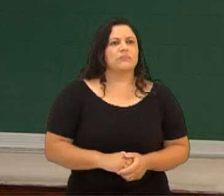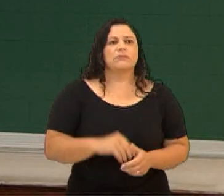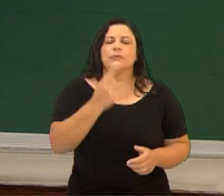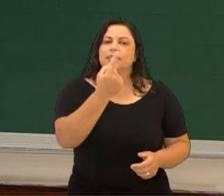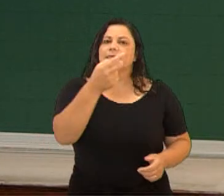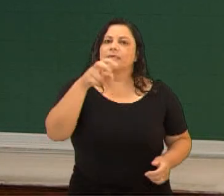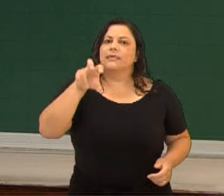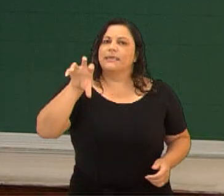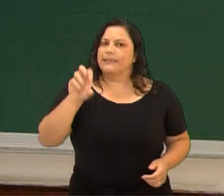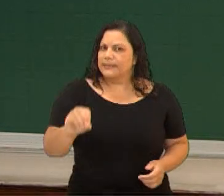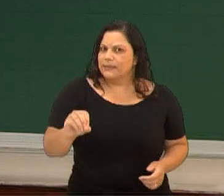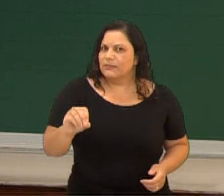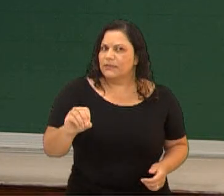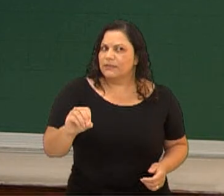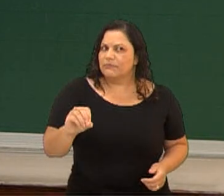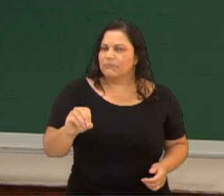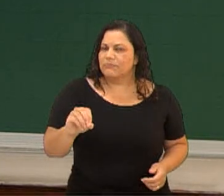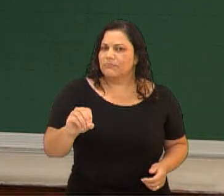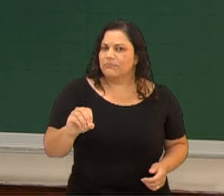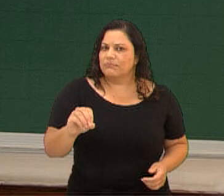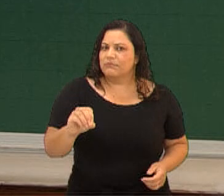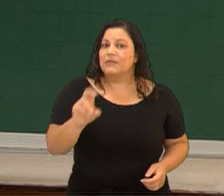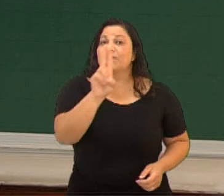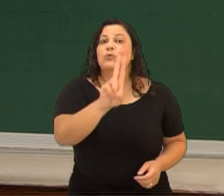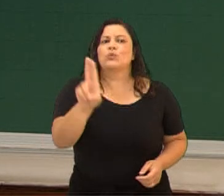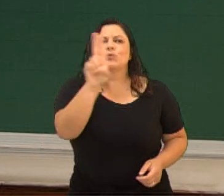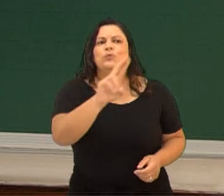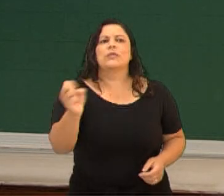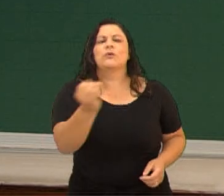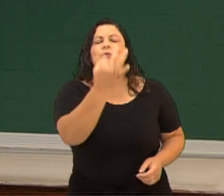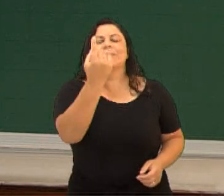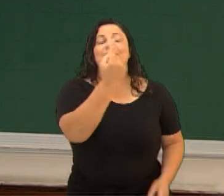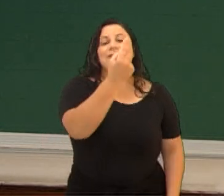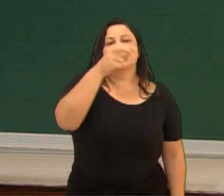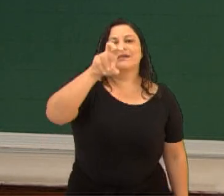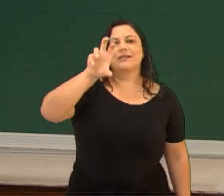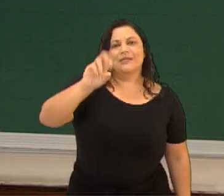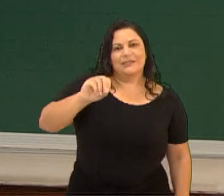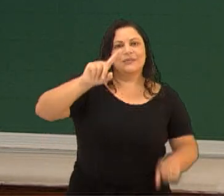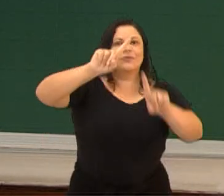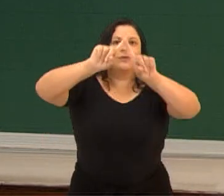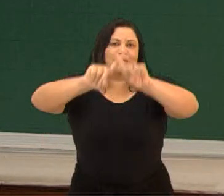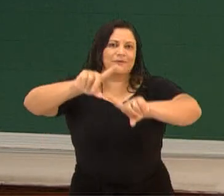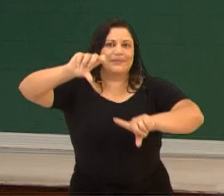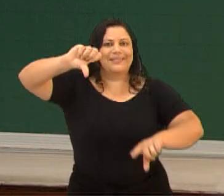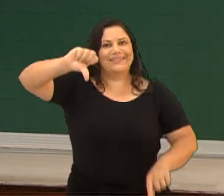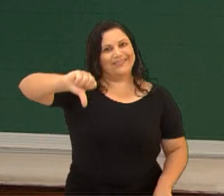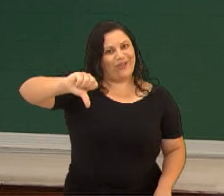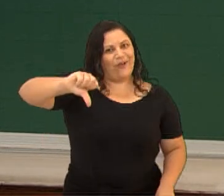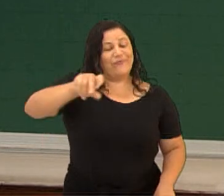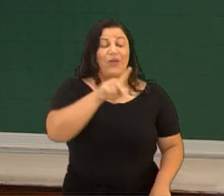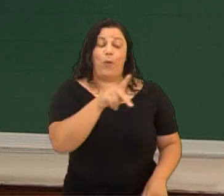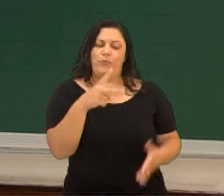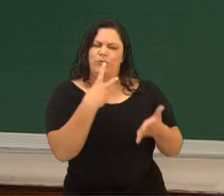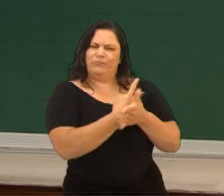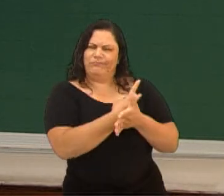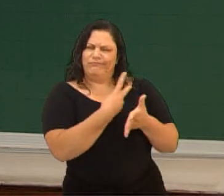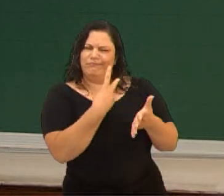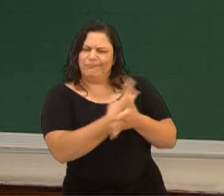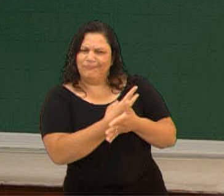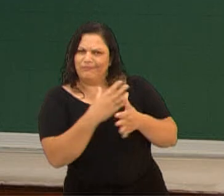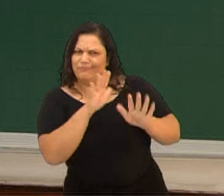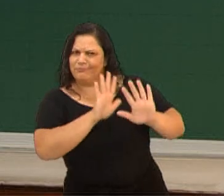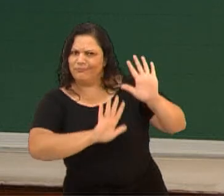saber quanto eu vou gastar, basta fazer 150 vezes 9. Olha a prof errando, hein?